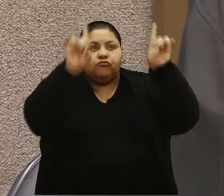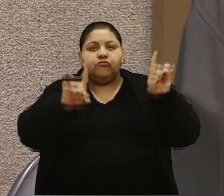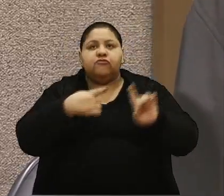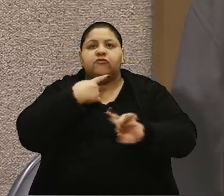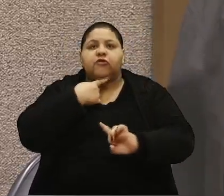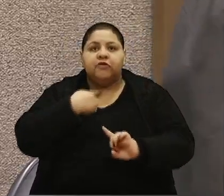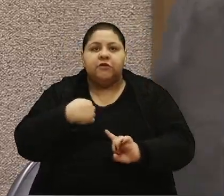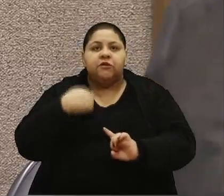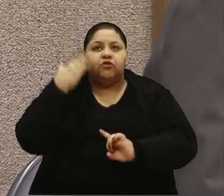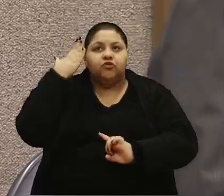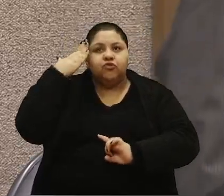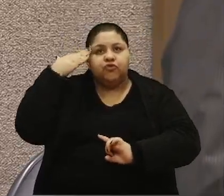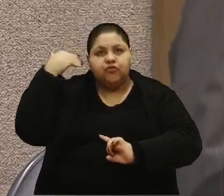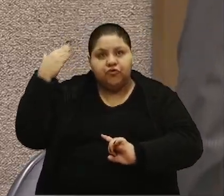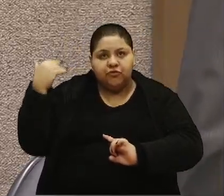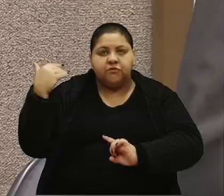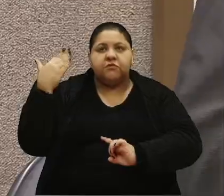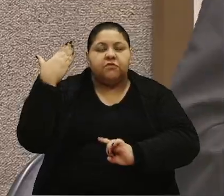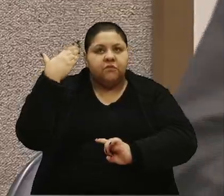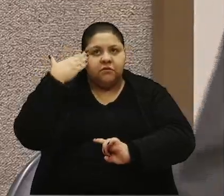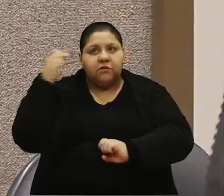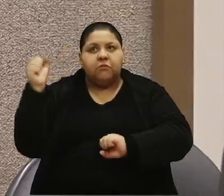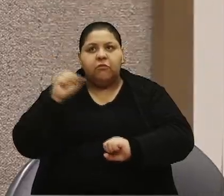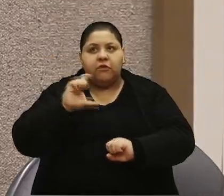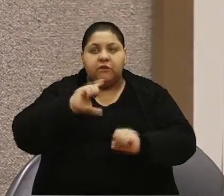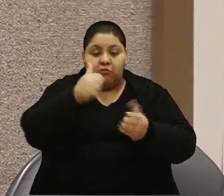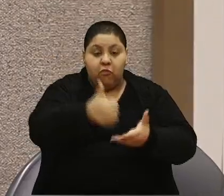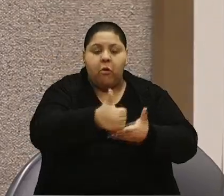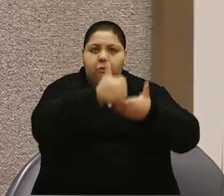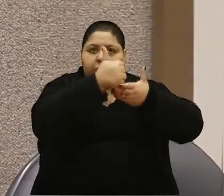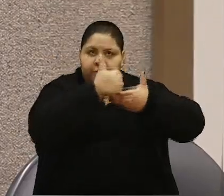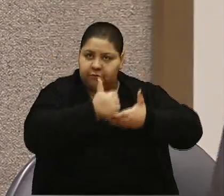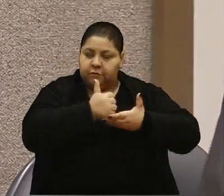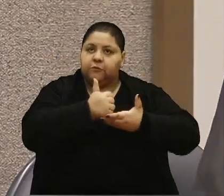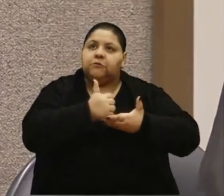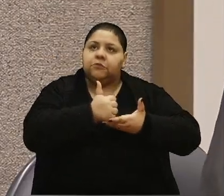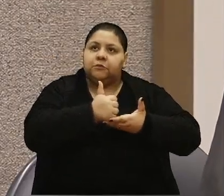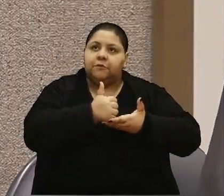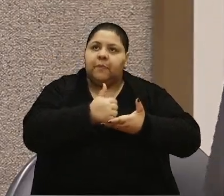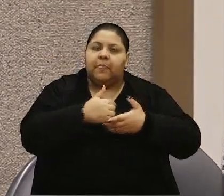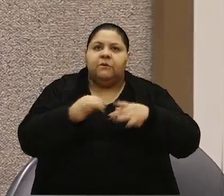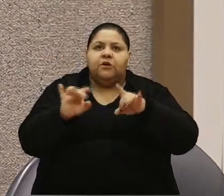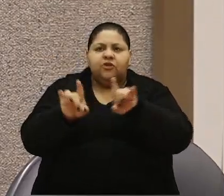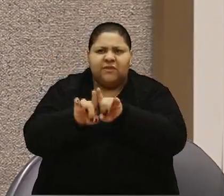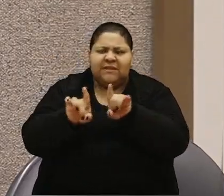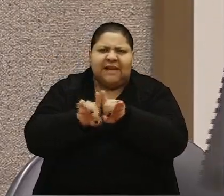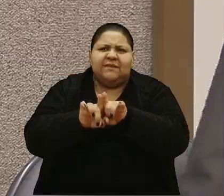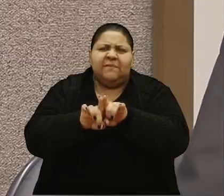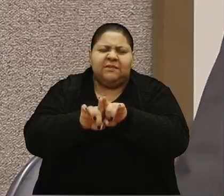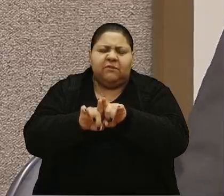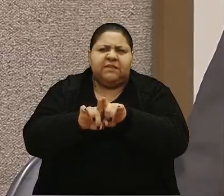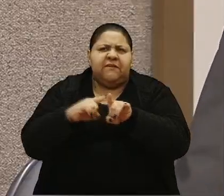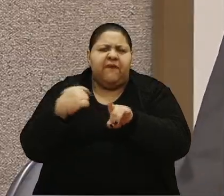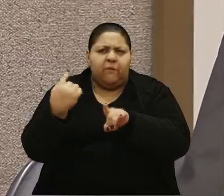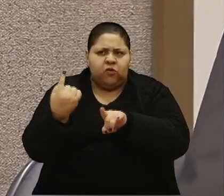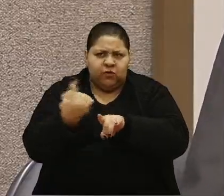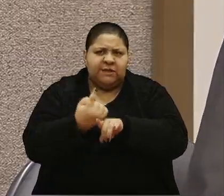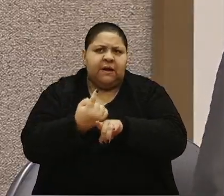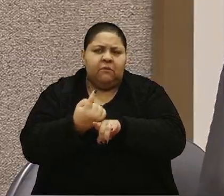muito sucesso e saiba que pode contar sempre comigo. Também saudar o